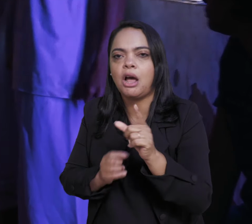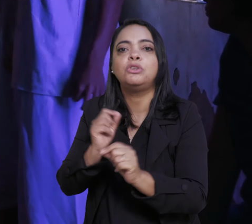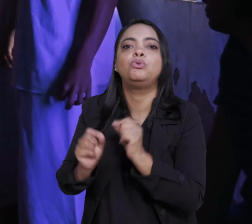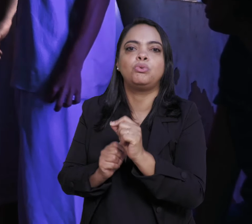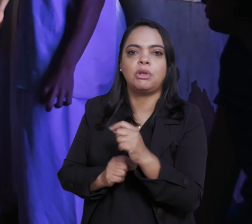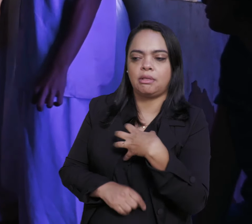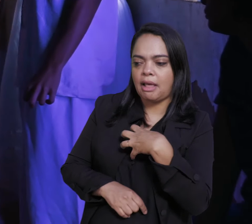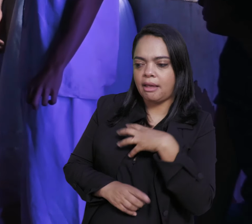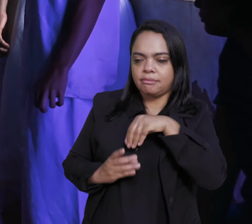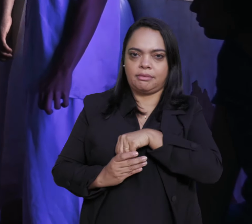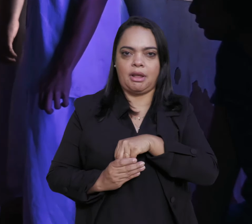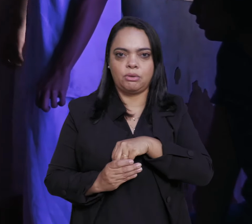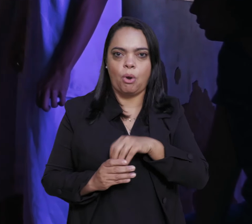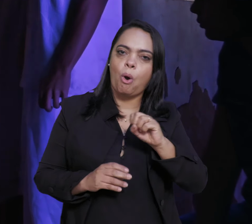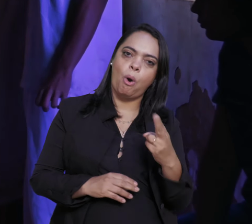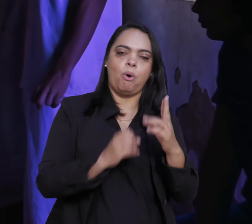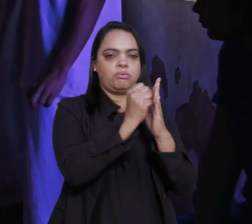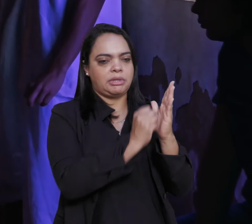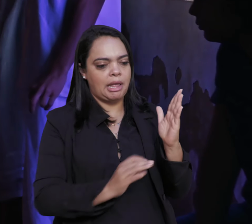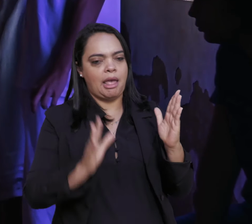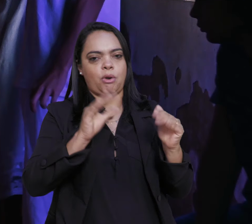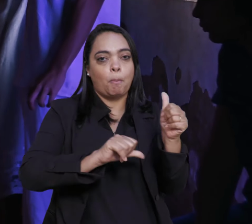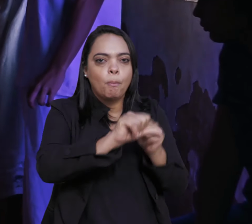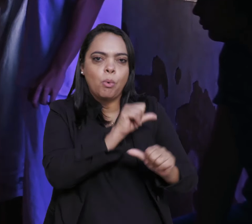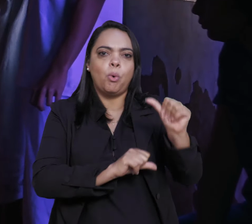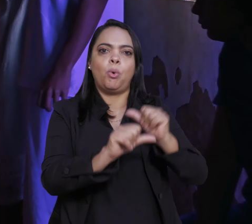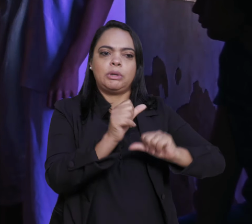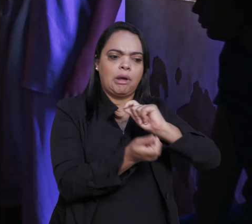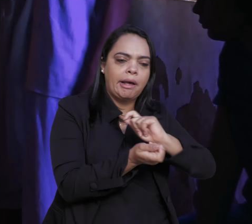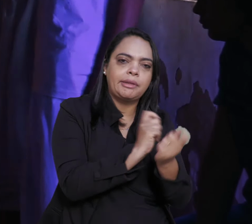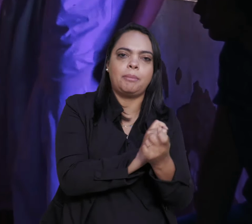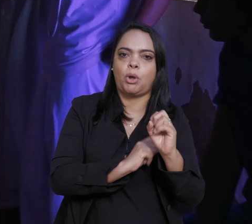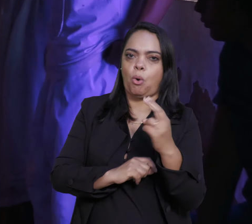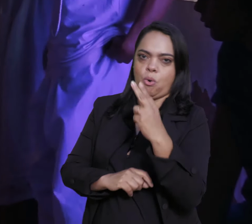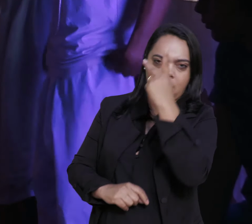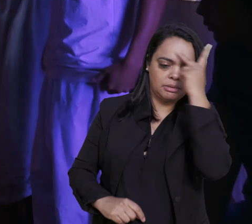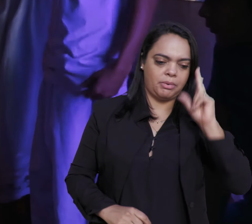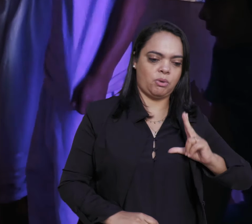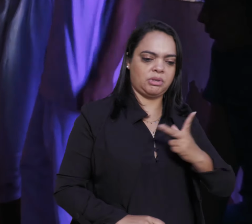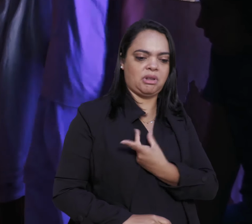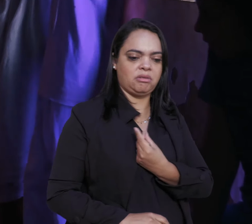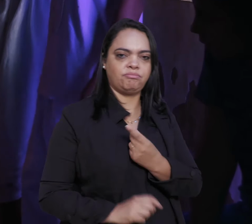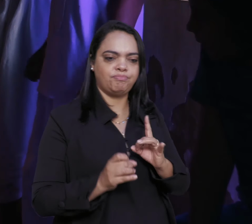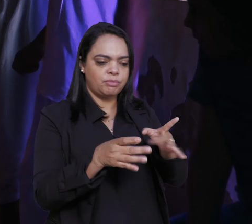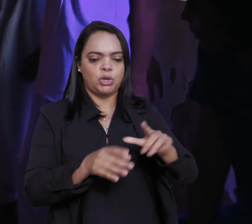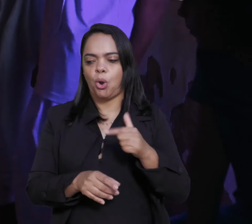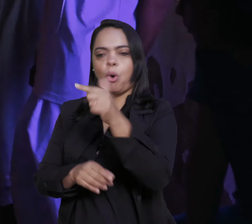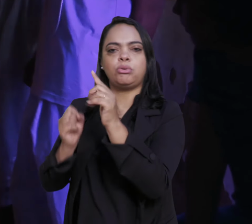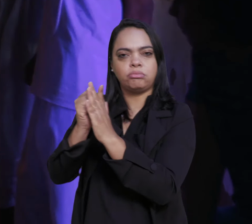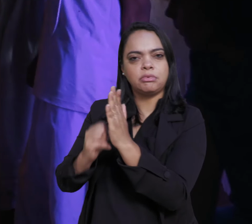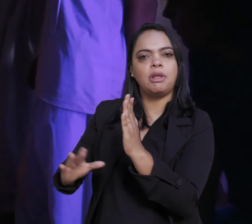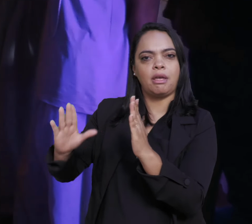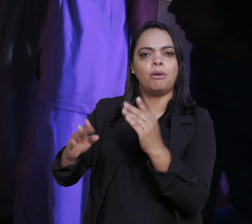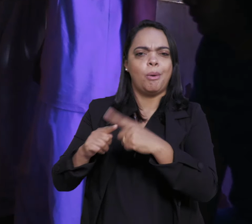ou os terreiros mudam ou as pessoas trans mudam de terreiro. Porque tem terreiro, sabe? Mesmo que seja